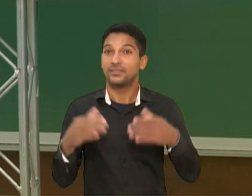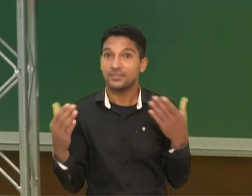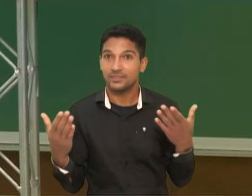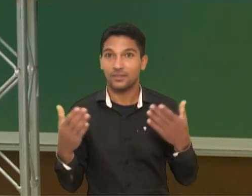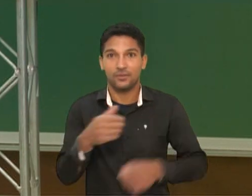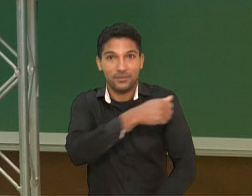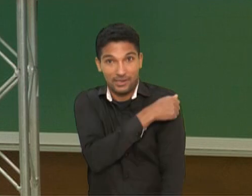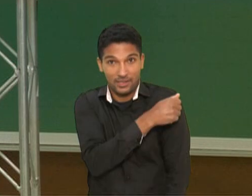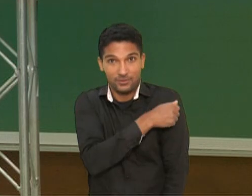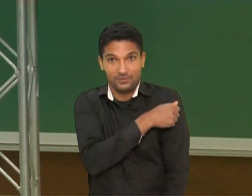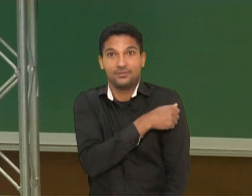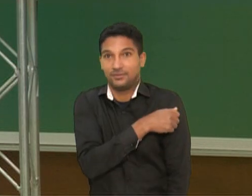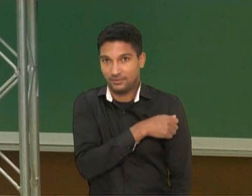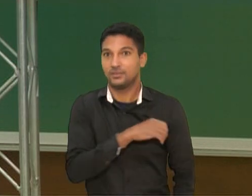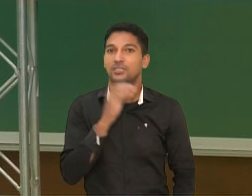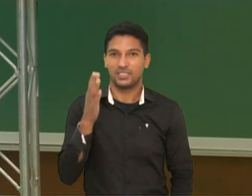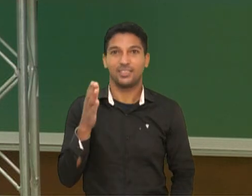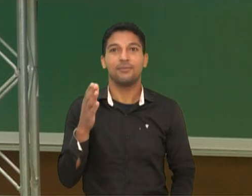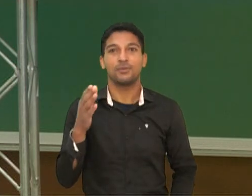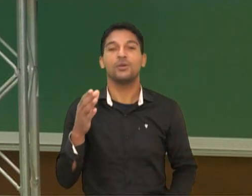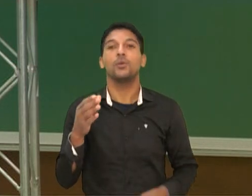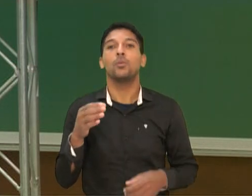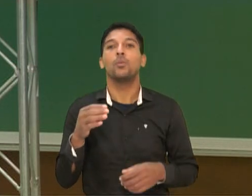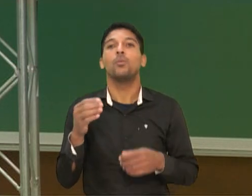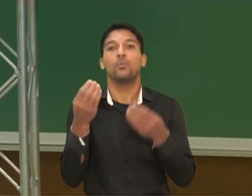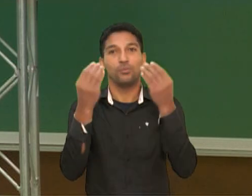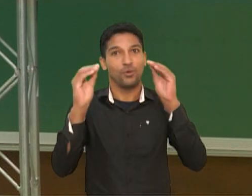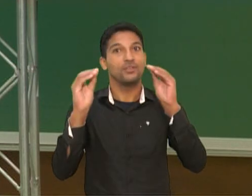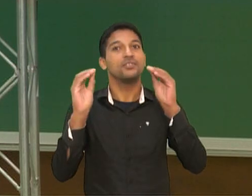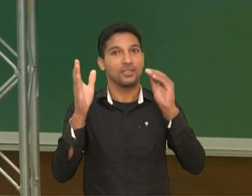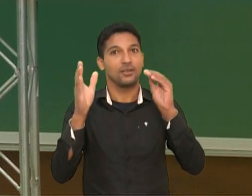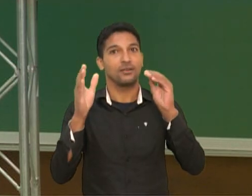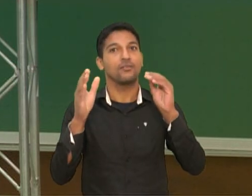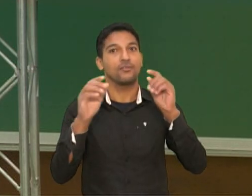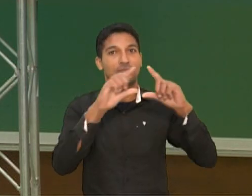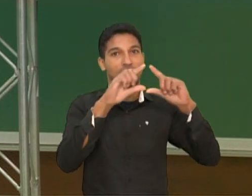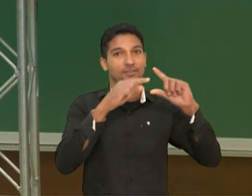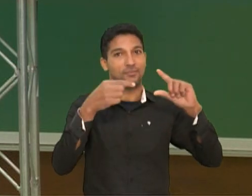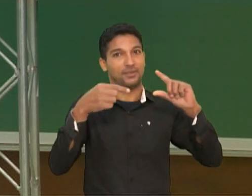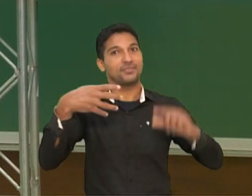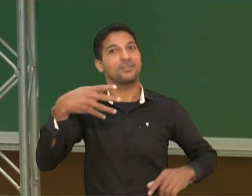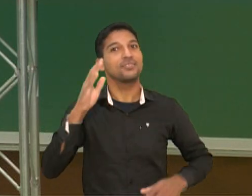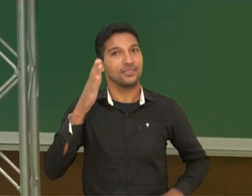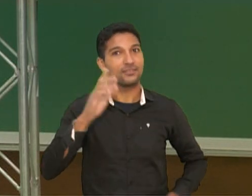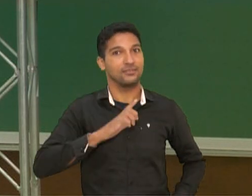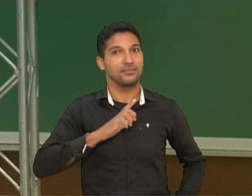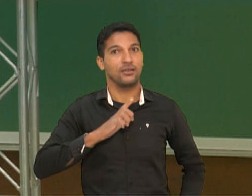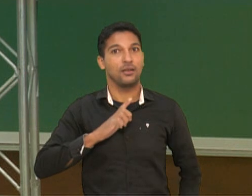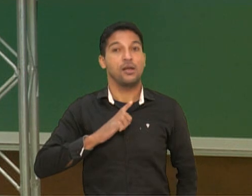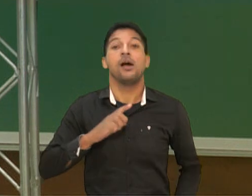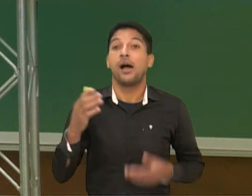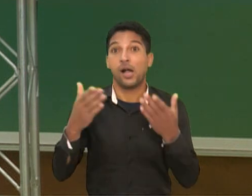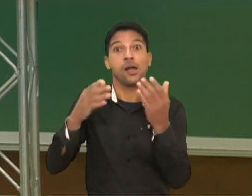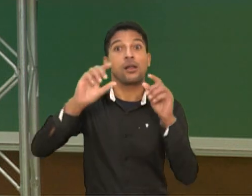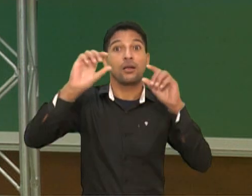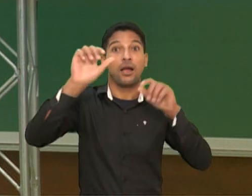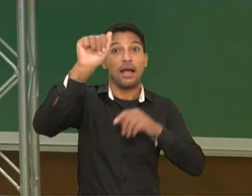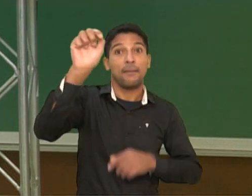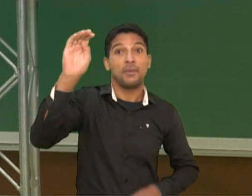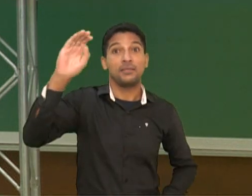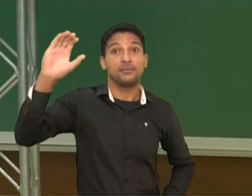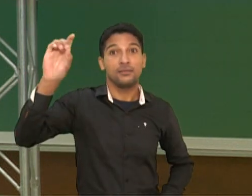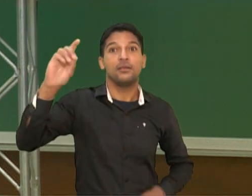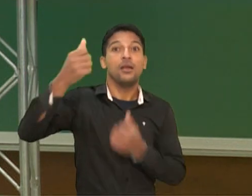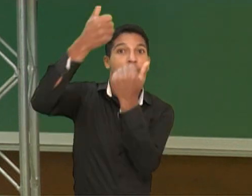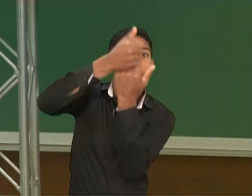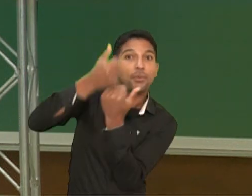Então, pessoal, aqui eu já tinha deixado para vocês o valor de delta igual a menos 4. Vou substituir os coeficientes a, b e